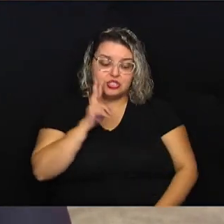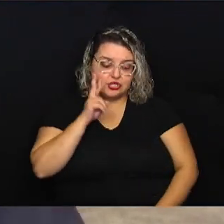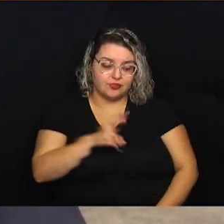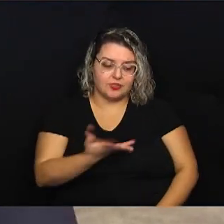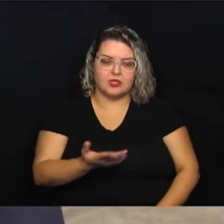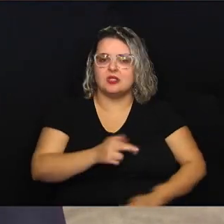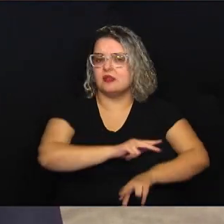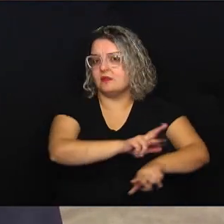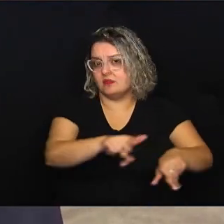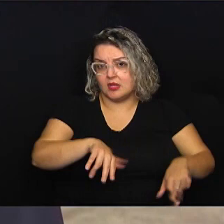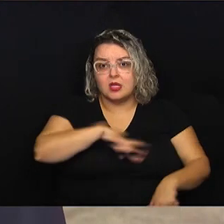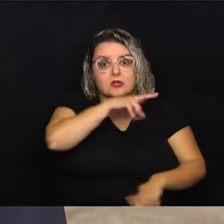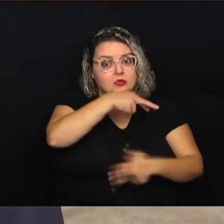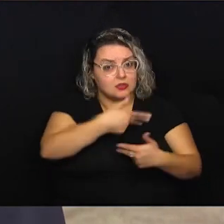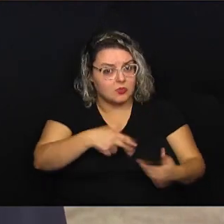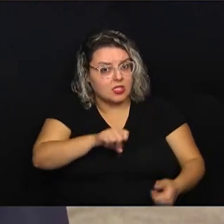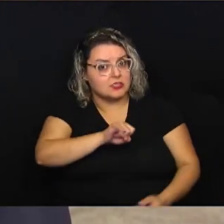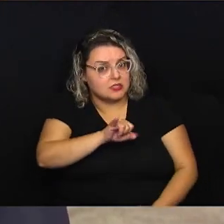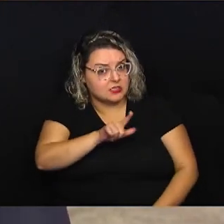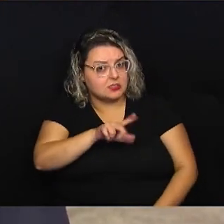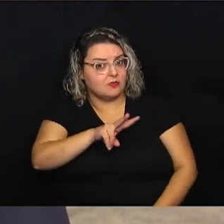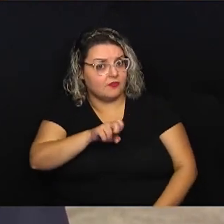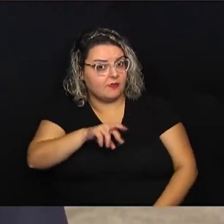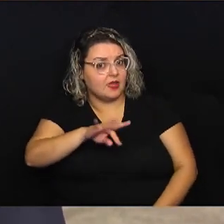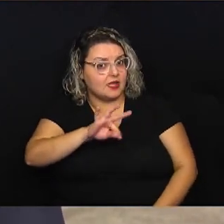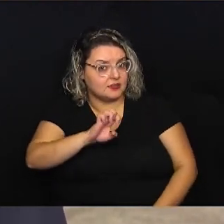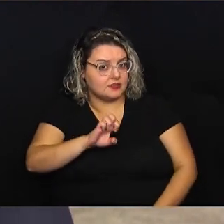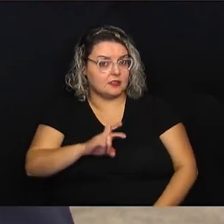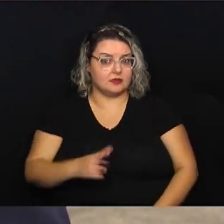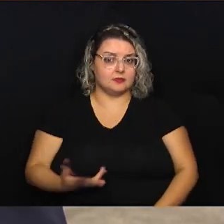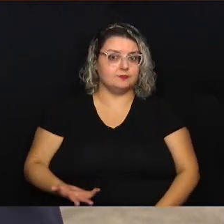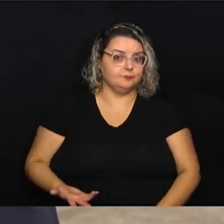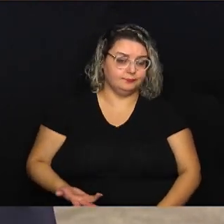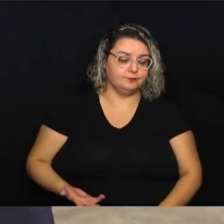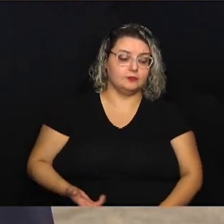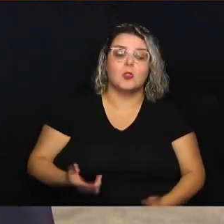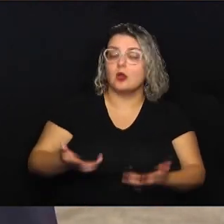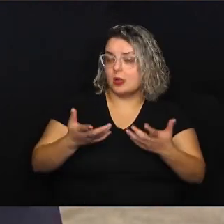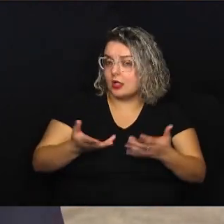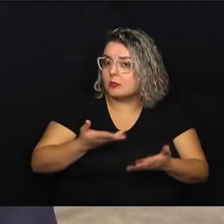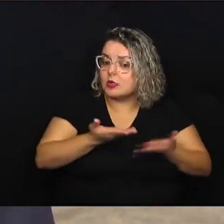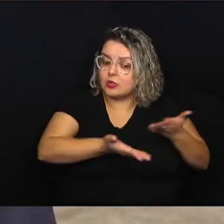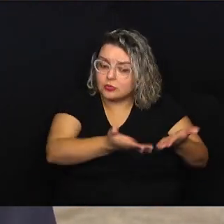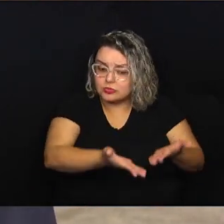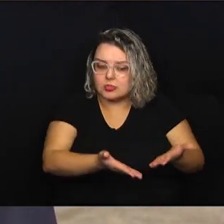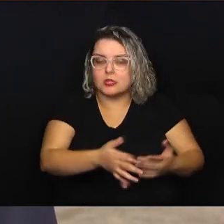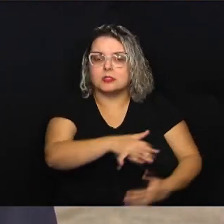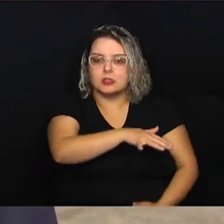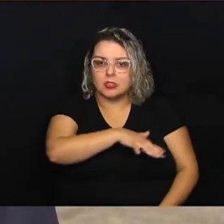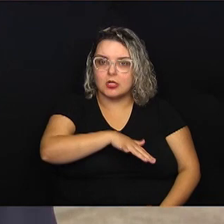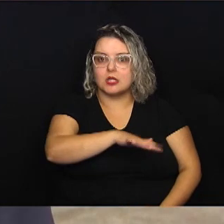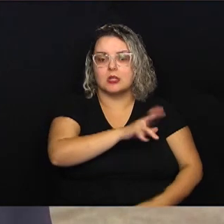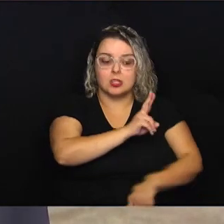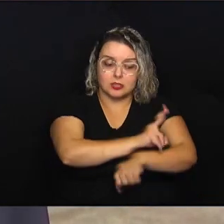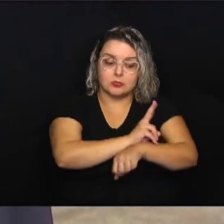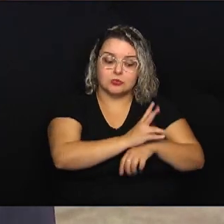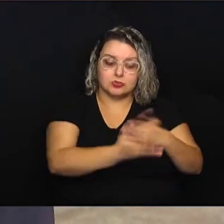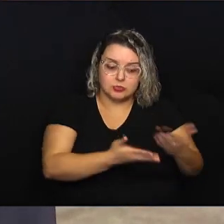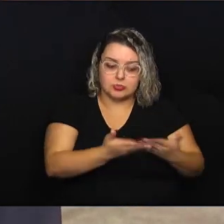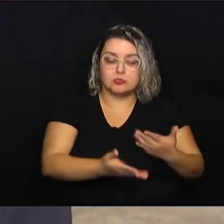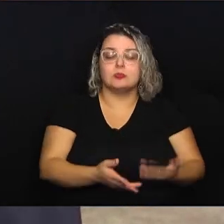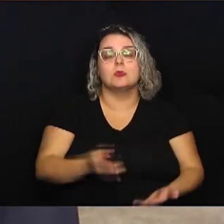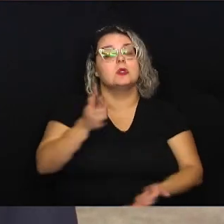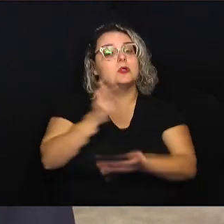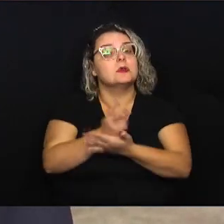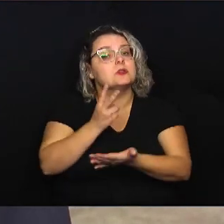animais silvestres, que é muito importante nessa interação. Então, nós queremos a preservação desta área e buscamos insistentemente